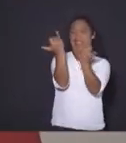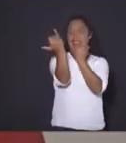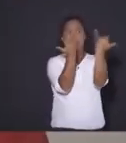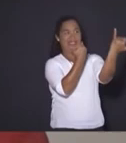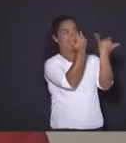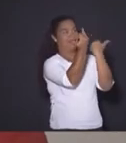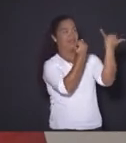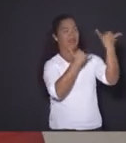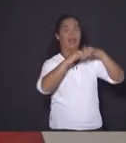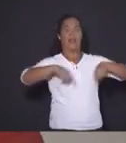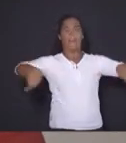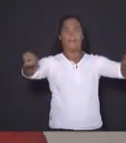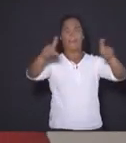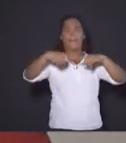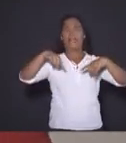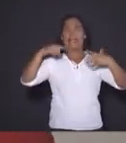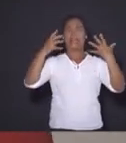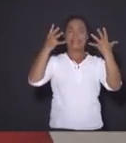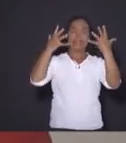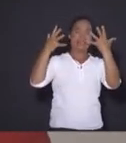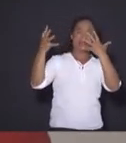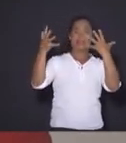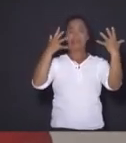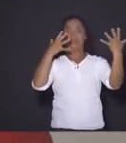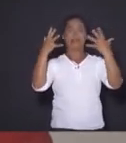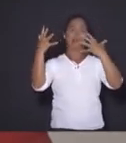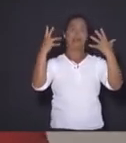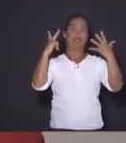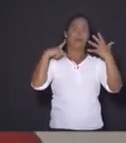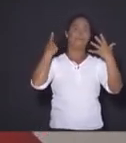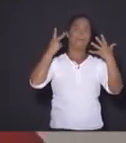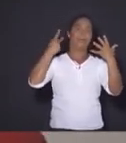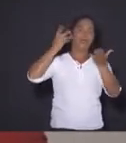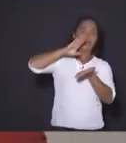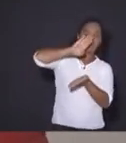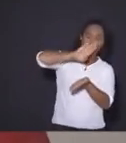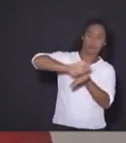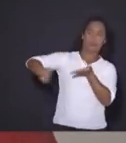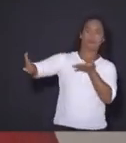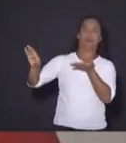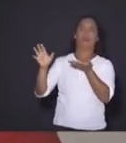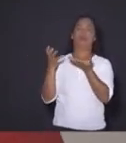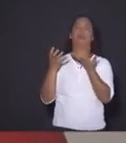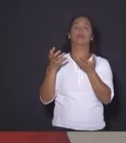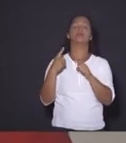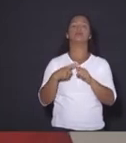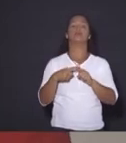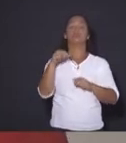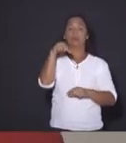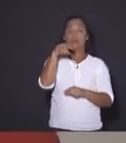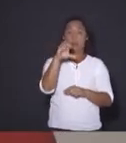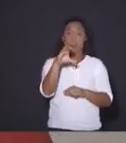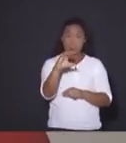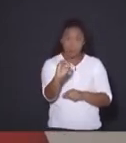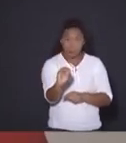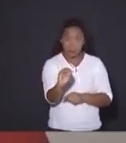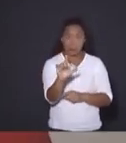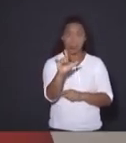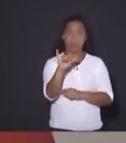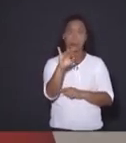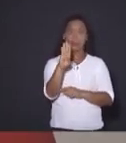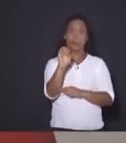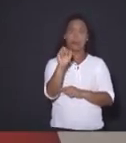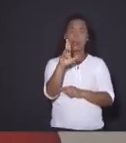e que quer retirar as pessoas da política é porque o neoliberalismo como ele não vai oferecer direito ele tem q